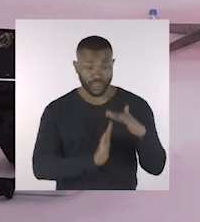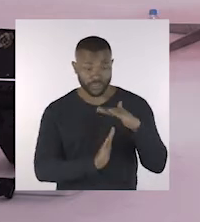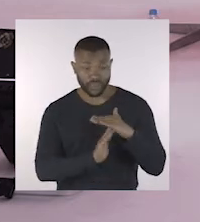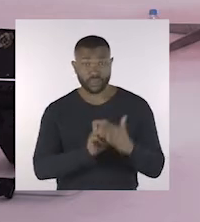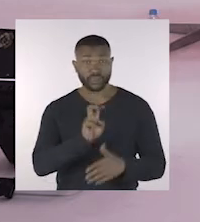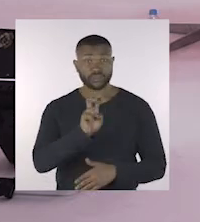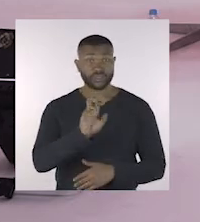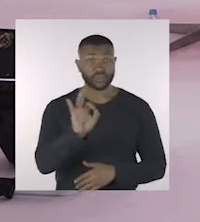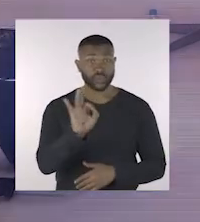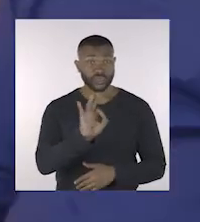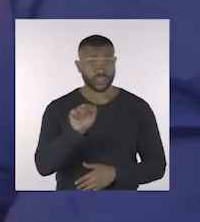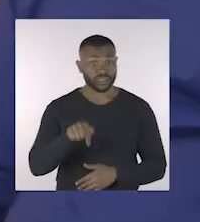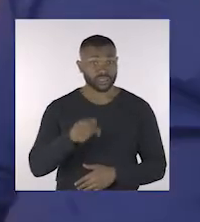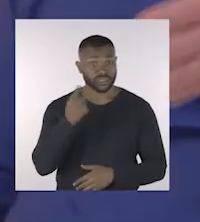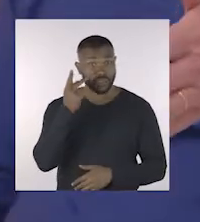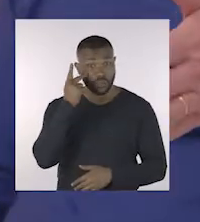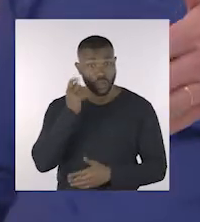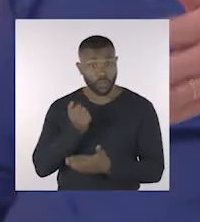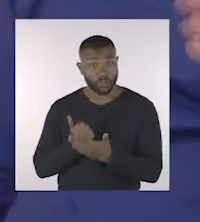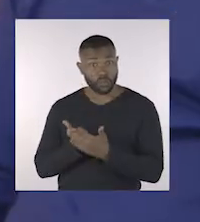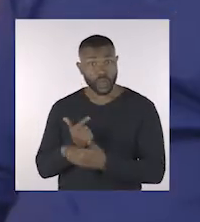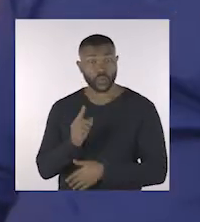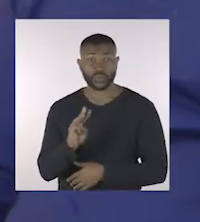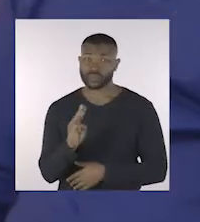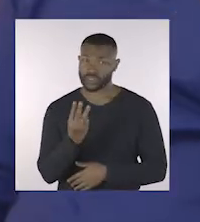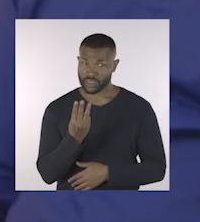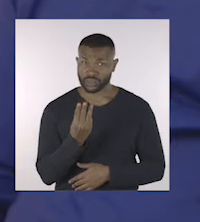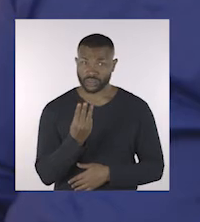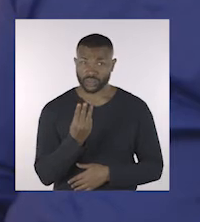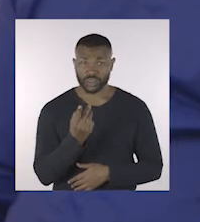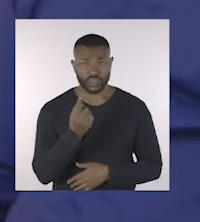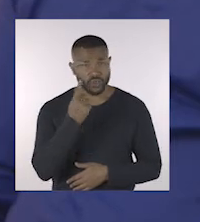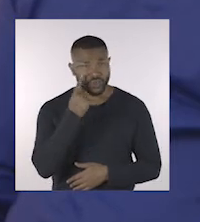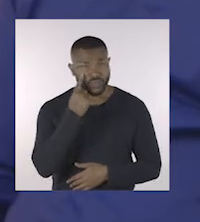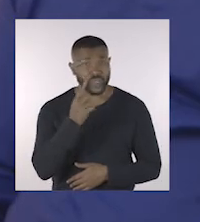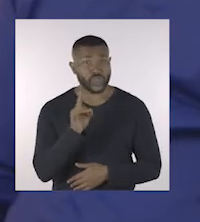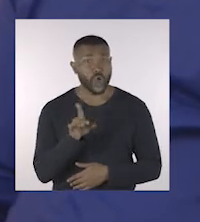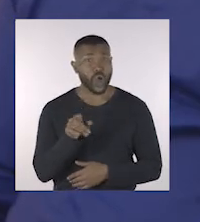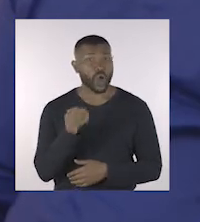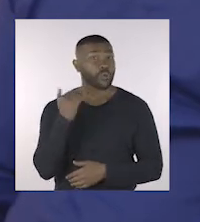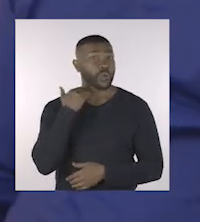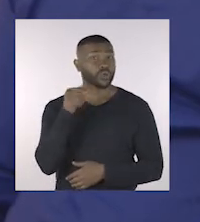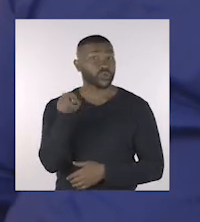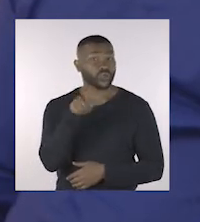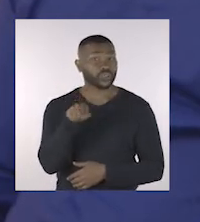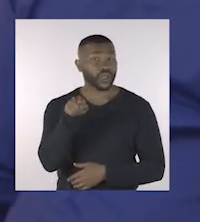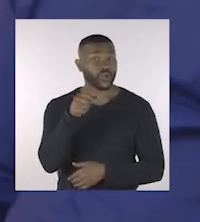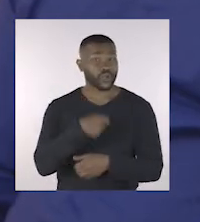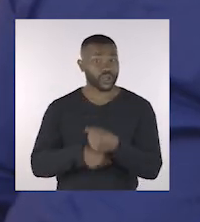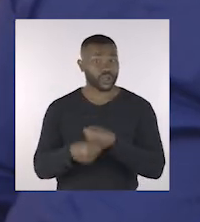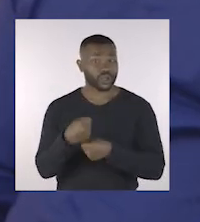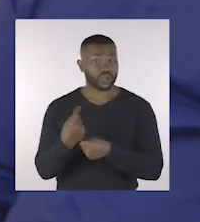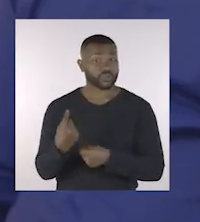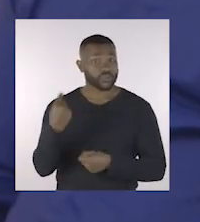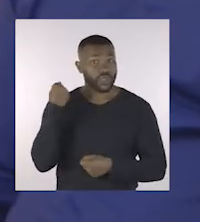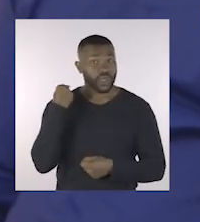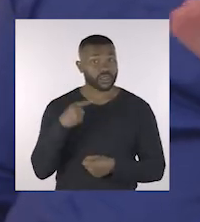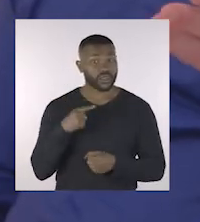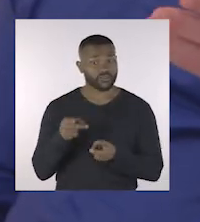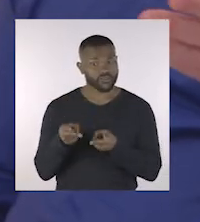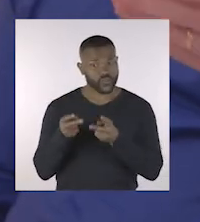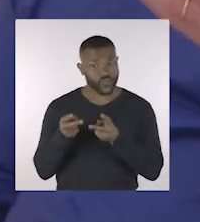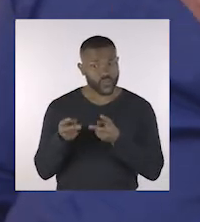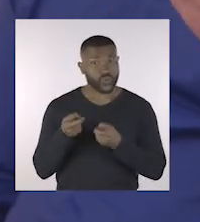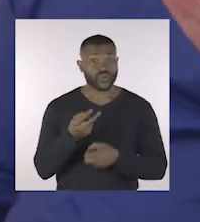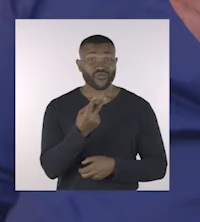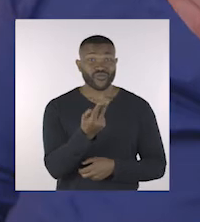o percentual máximo de cinco porcento os bancos aqui em São Paulo paga 13 e olha que só o Itaú no passado ela